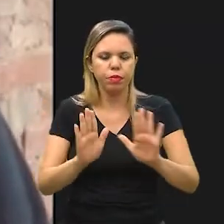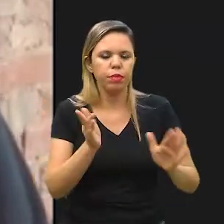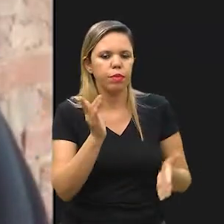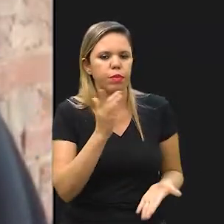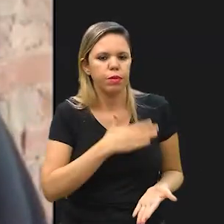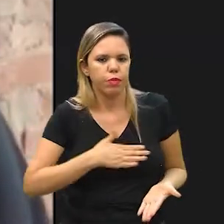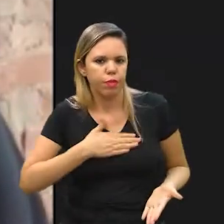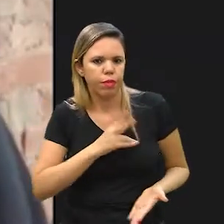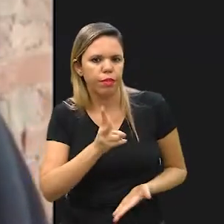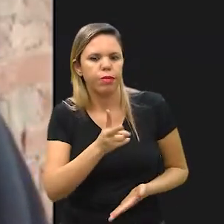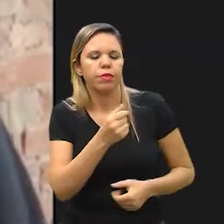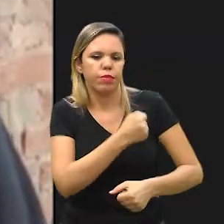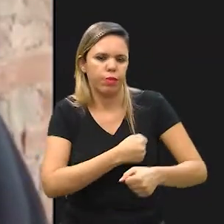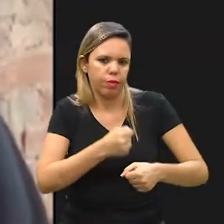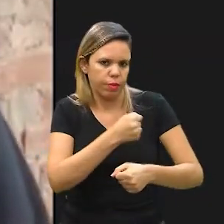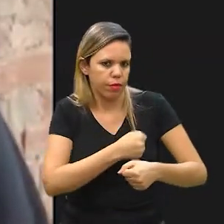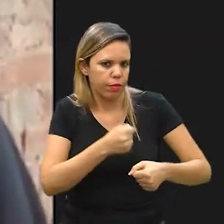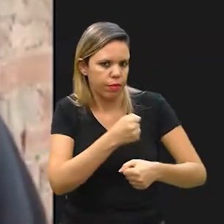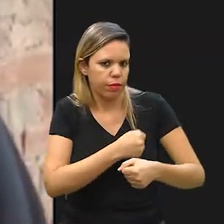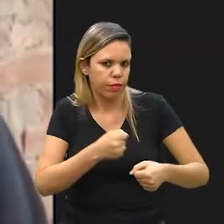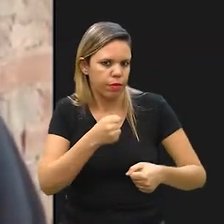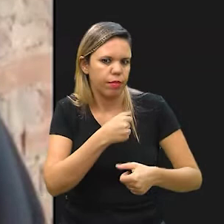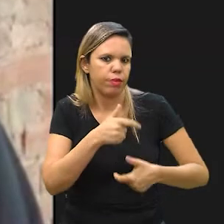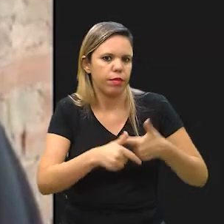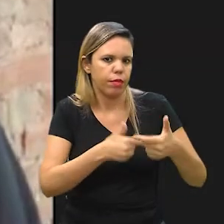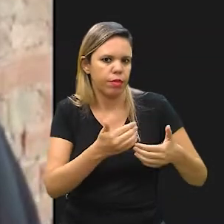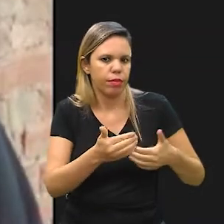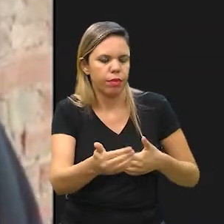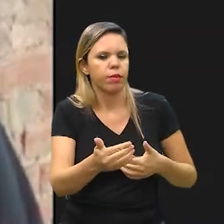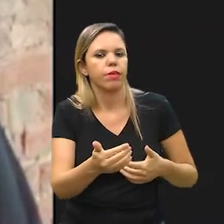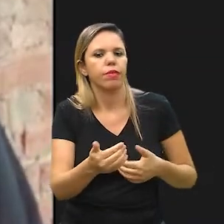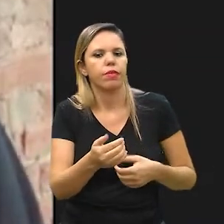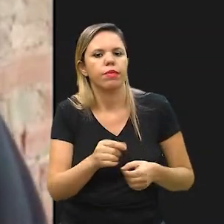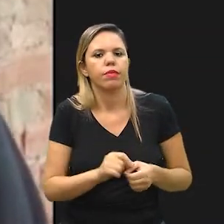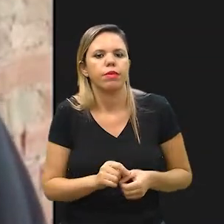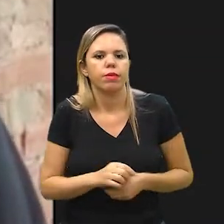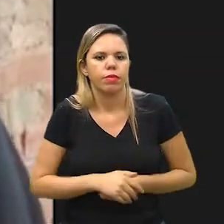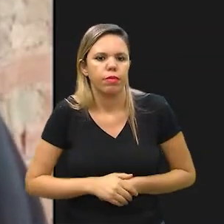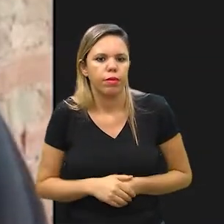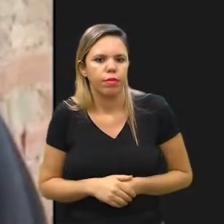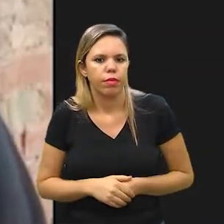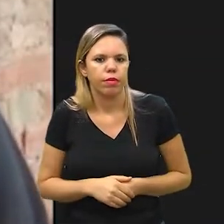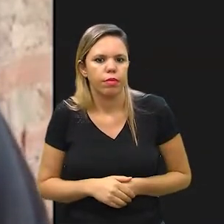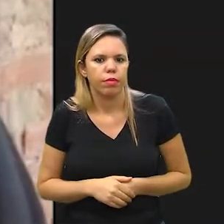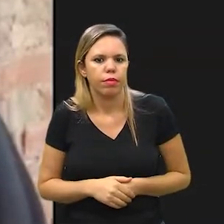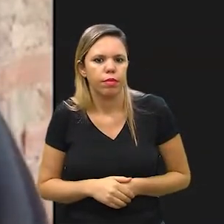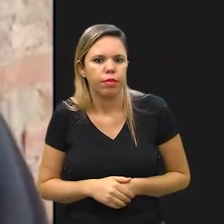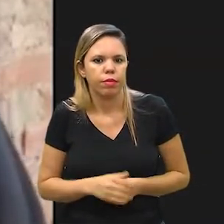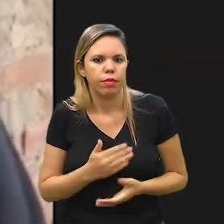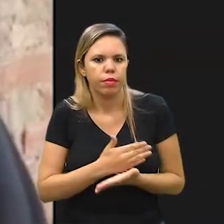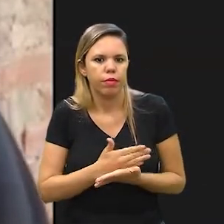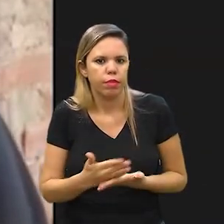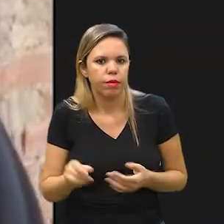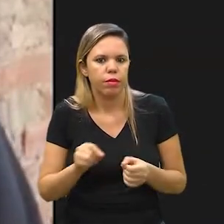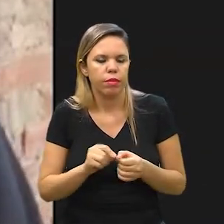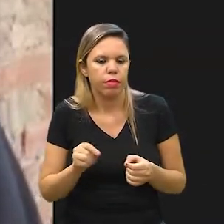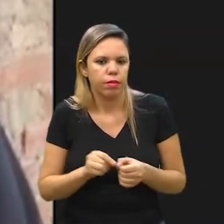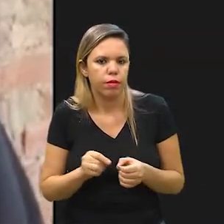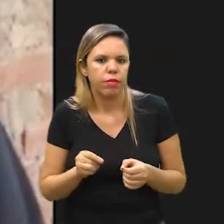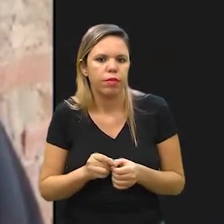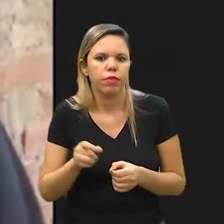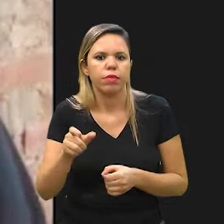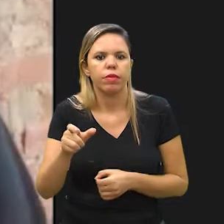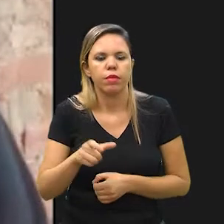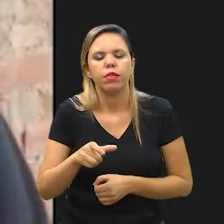sempre gostei muito de cozinhar, de estar nesse meio de cozinha. E eu comecei a fazer cheesecake para